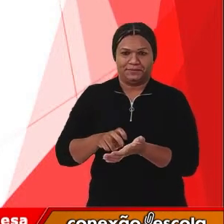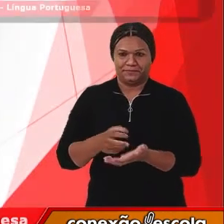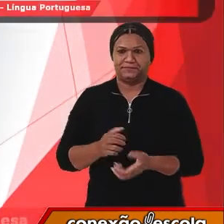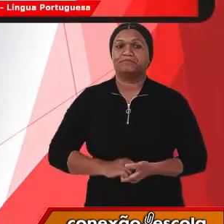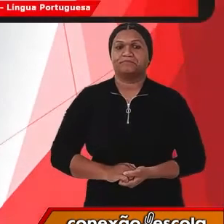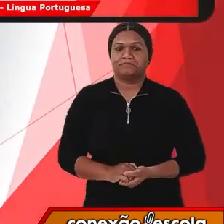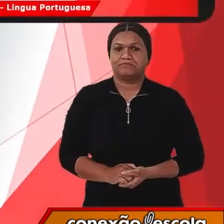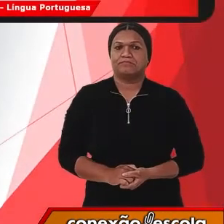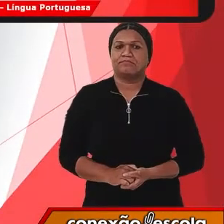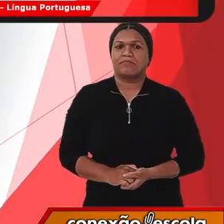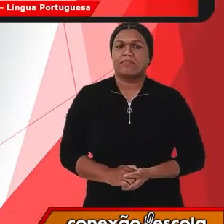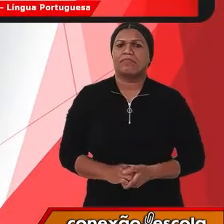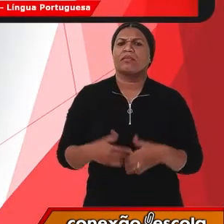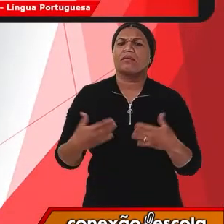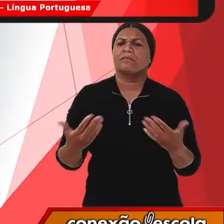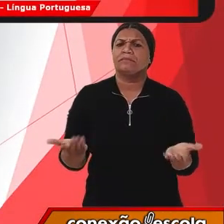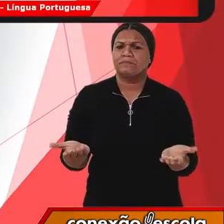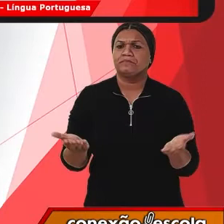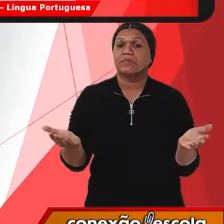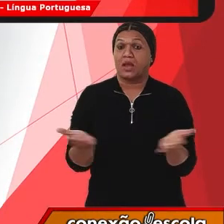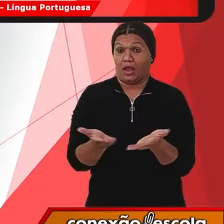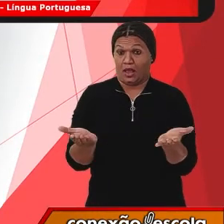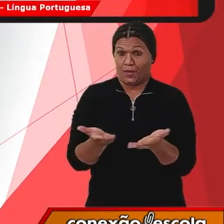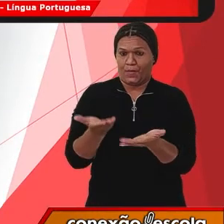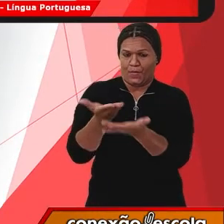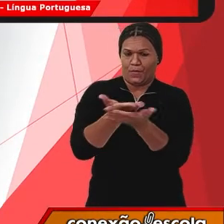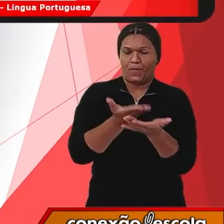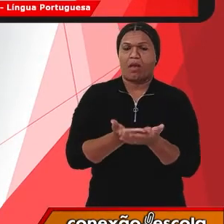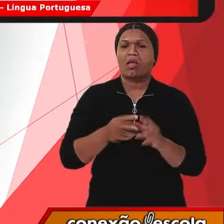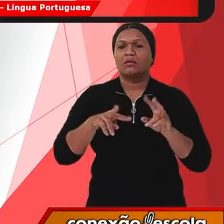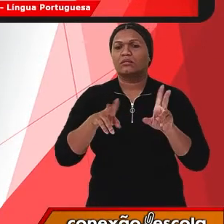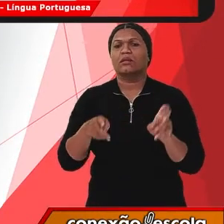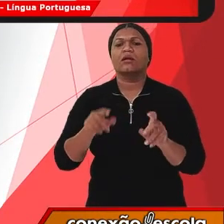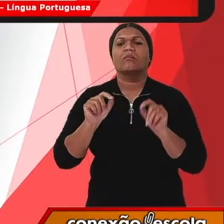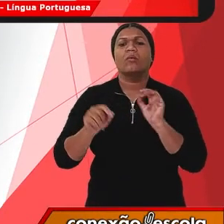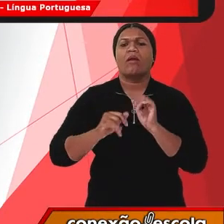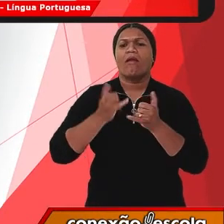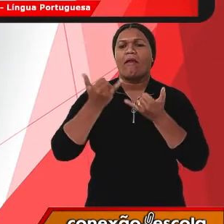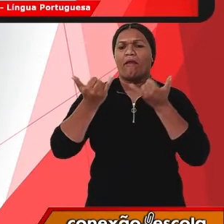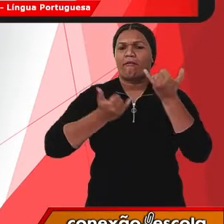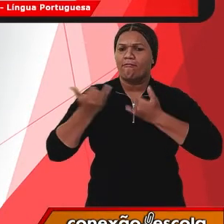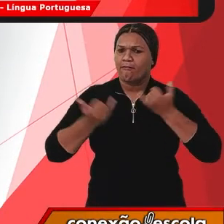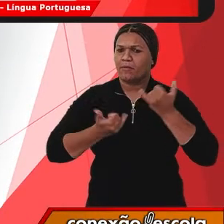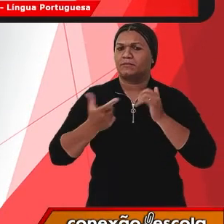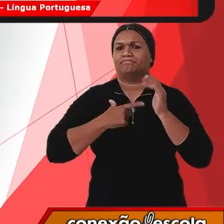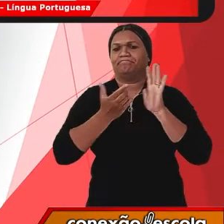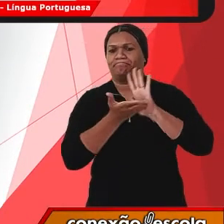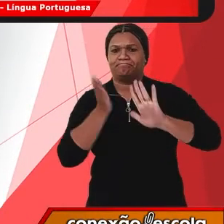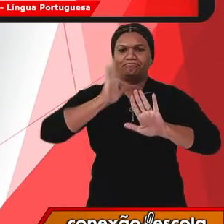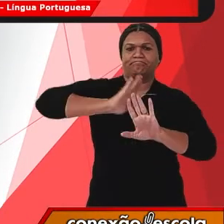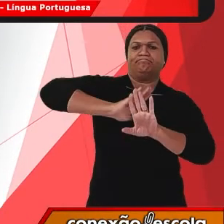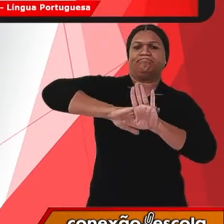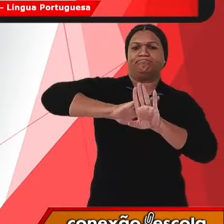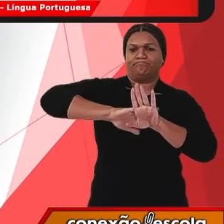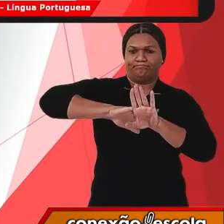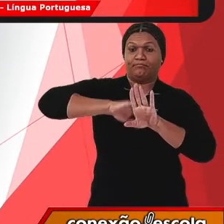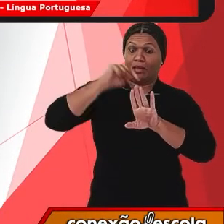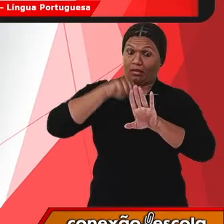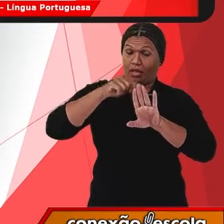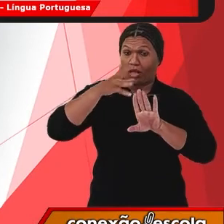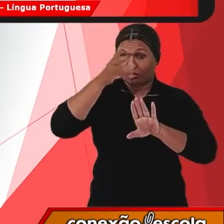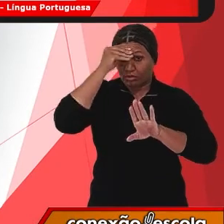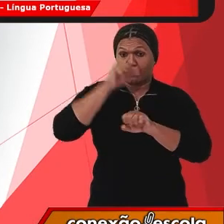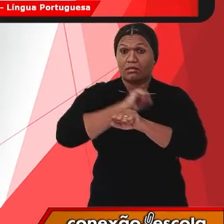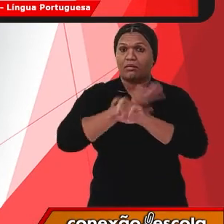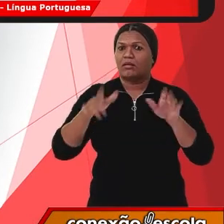agora vamos estudar um pouco a respeito das informações que estão implícitas para compreendê-las vai exigir um pouco